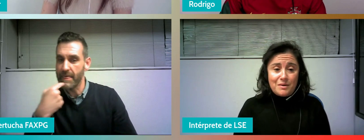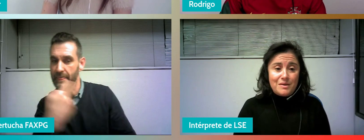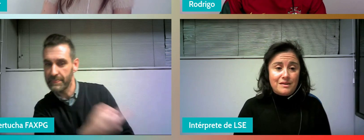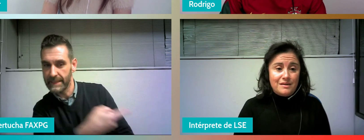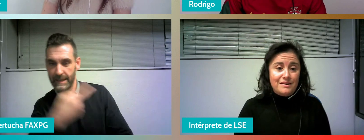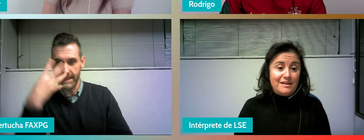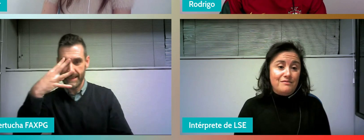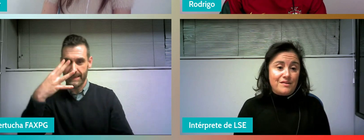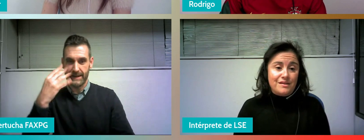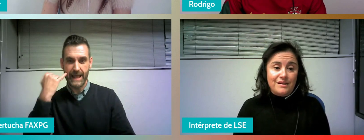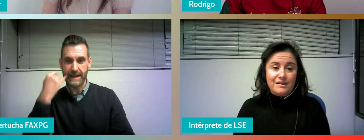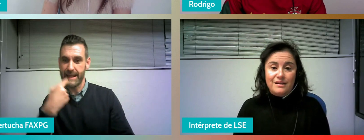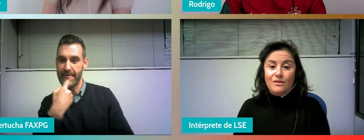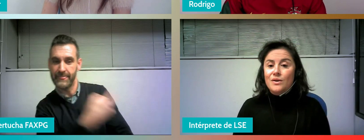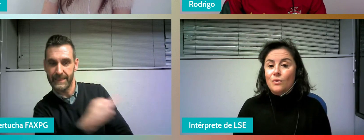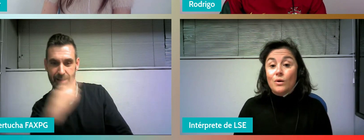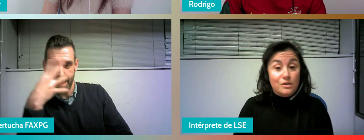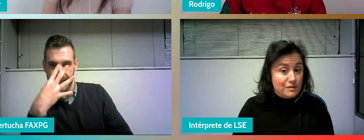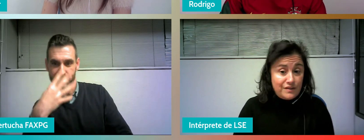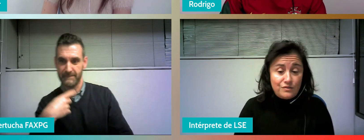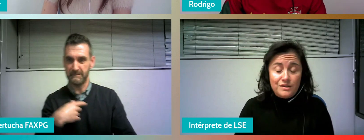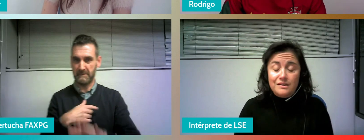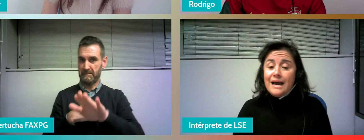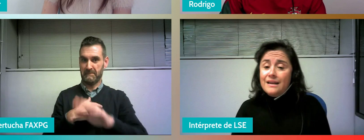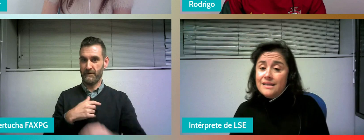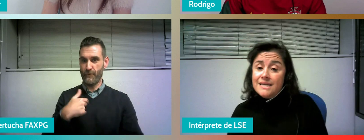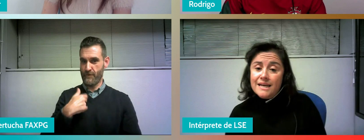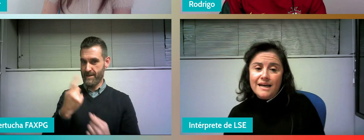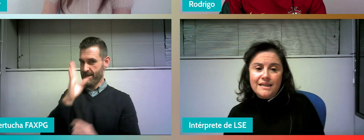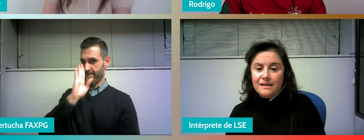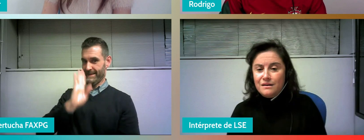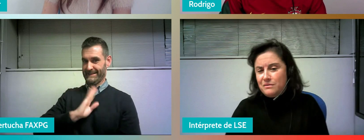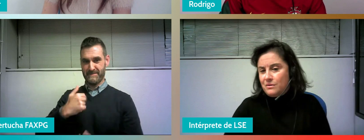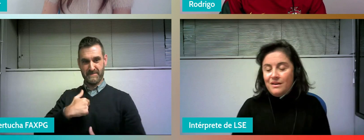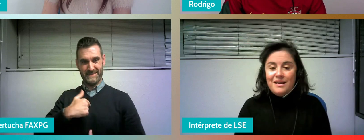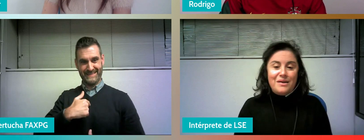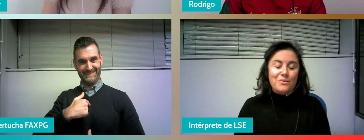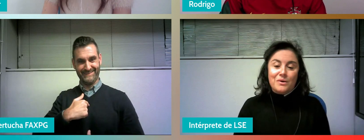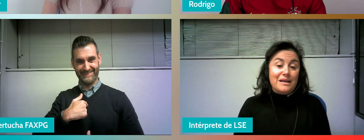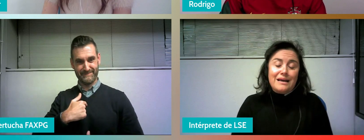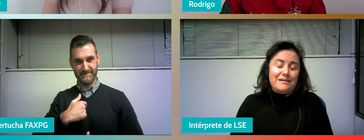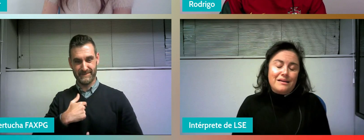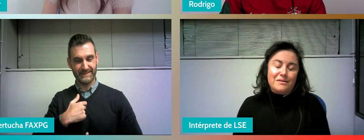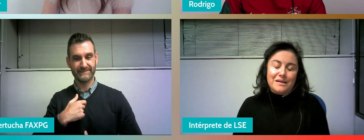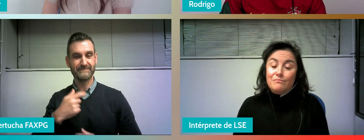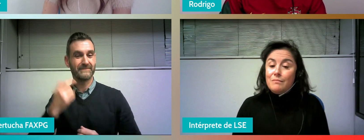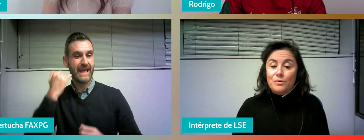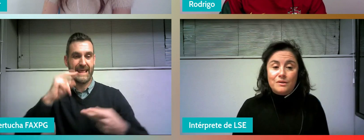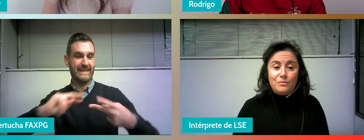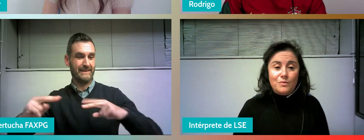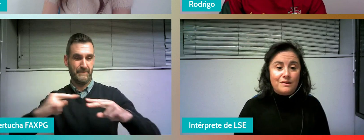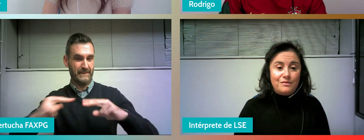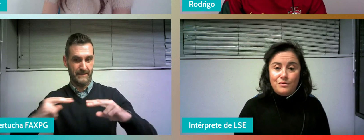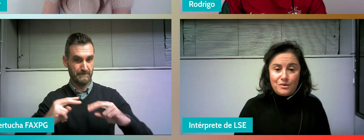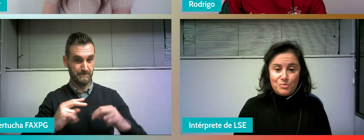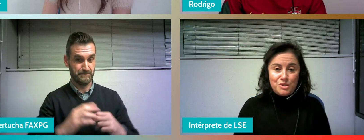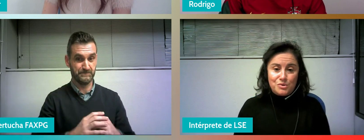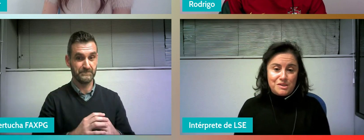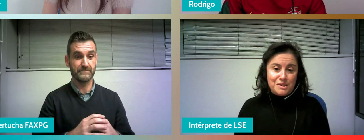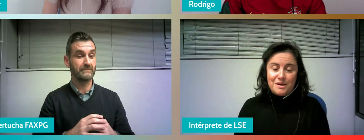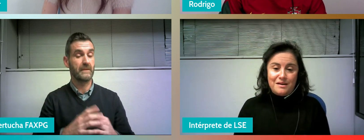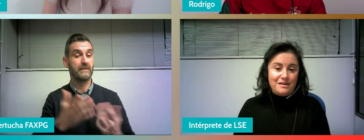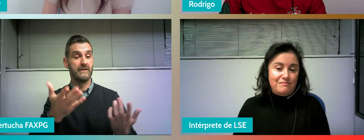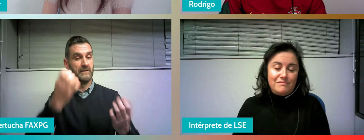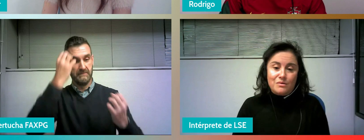a primeira vez que queren facer ou de feito de Ana, dille aí que non é unha, ela era, é unha ponte de comunicación, é como se